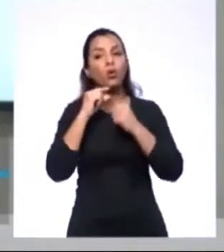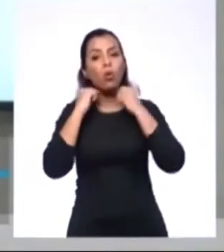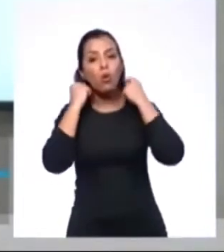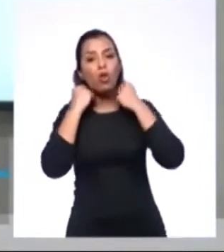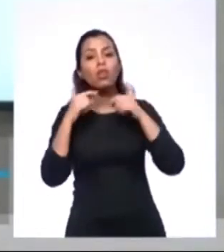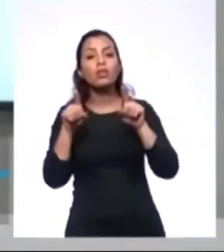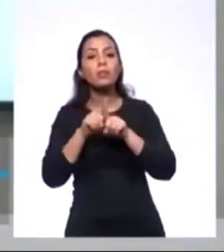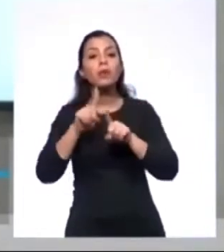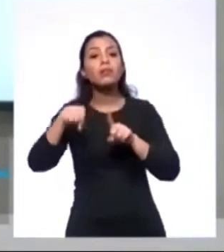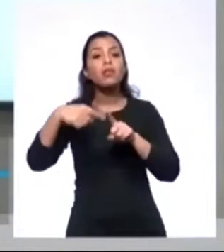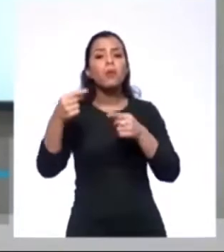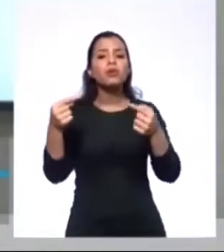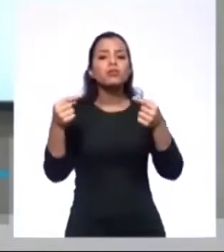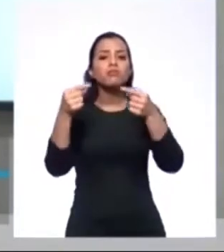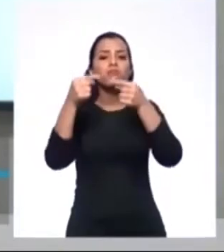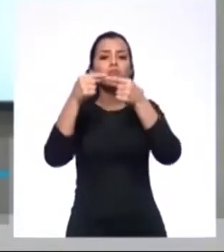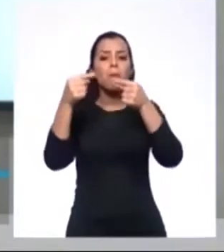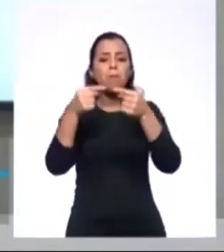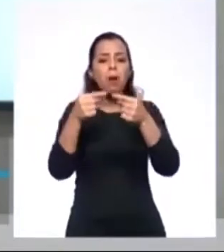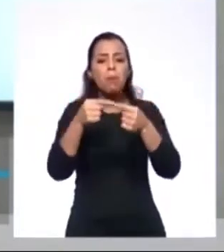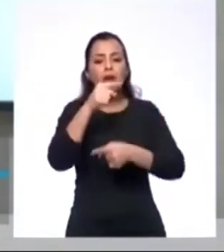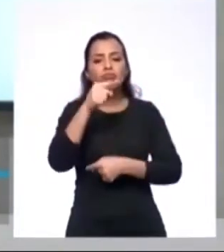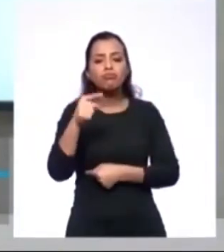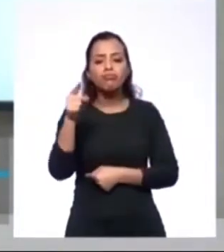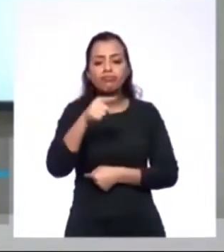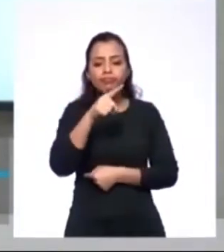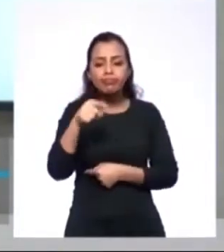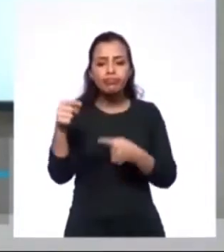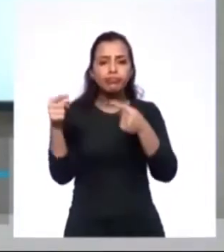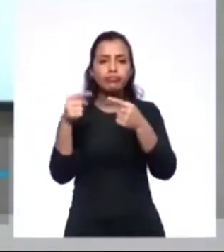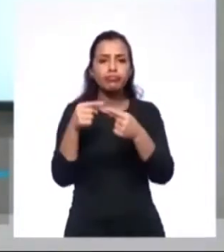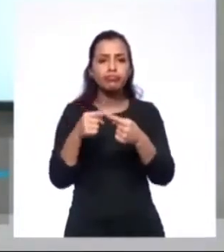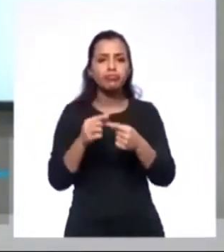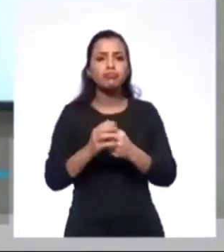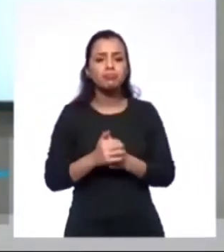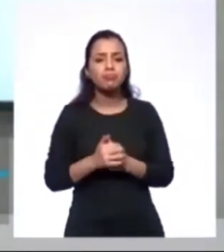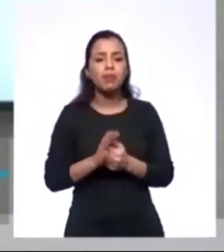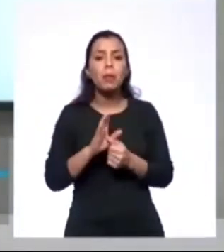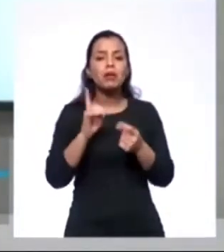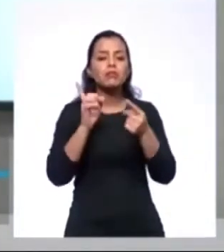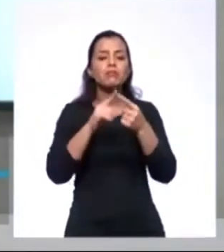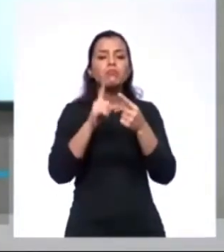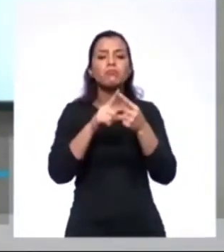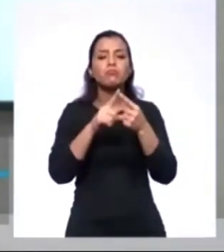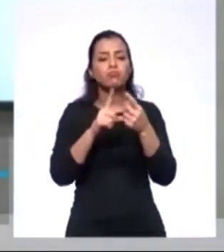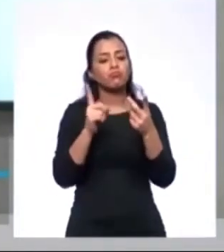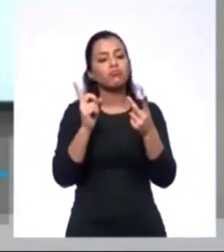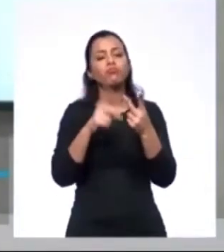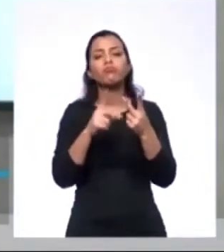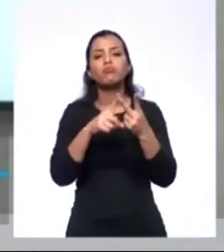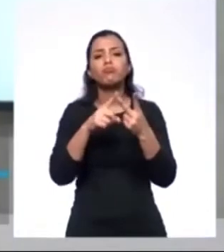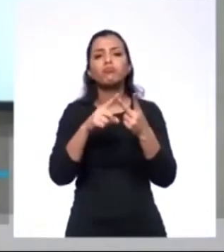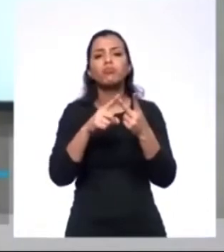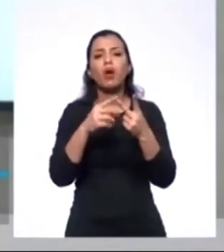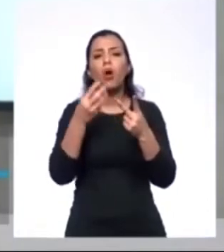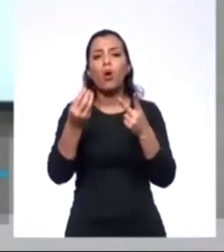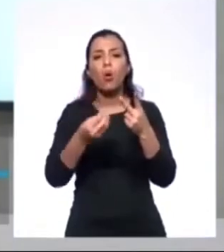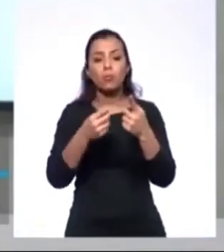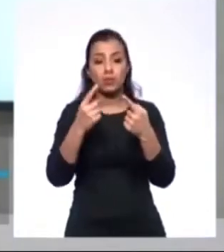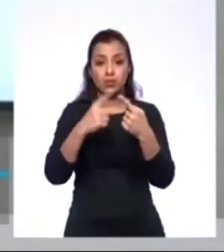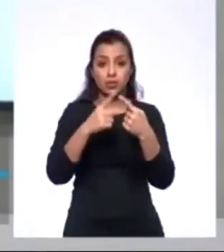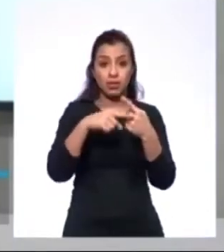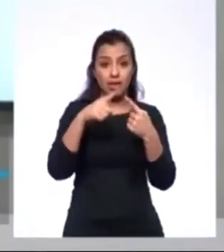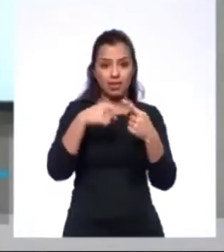depois ligar e isso galera agora olha só o que que substitui essa ligação você vê que a gente chama de ar a